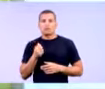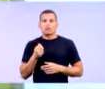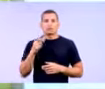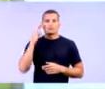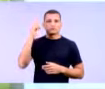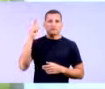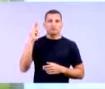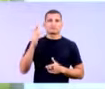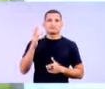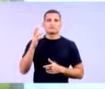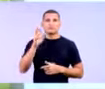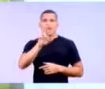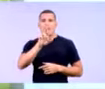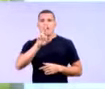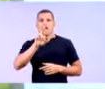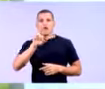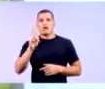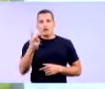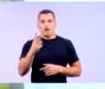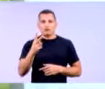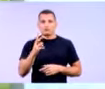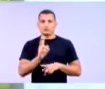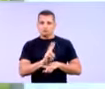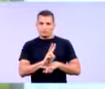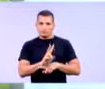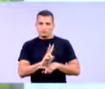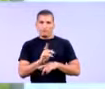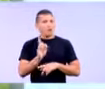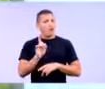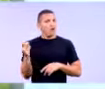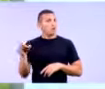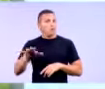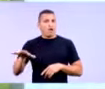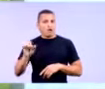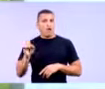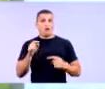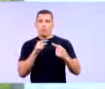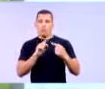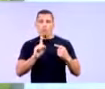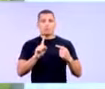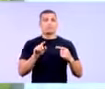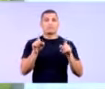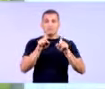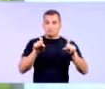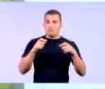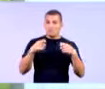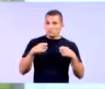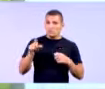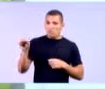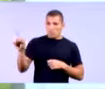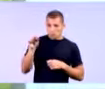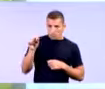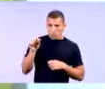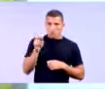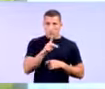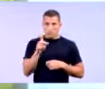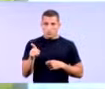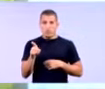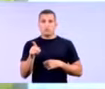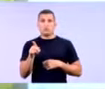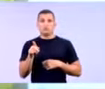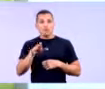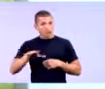o supervisor de informática? Não, porque ele não é da área. Então, tem que pegar um profissional, um orientador, um professor orientador